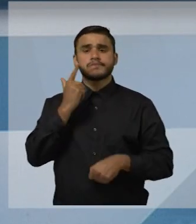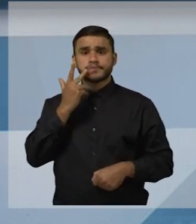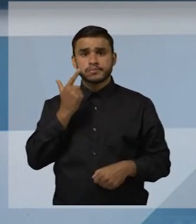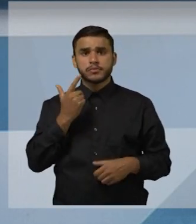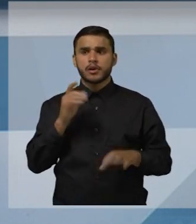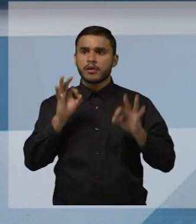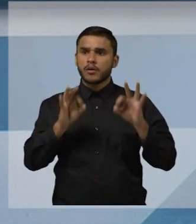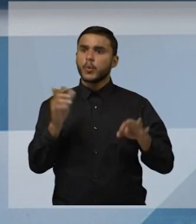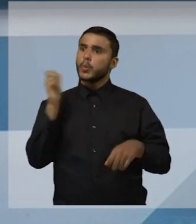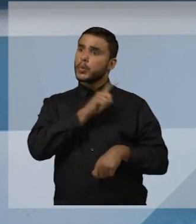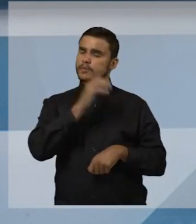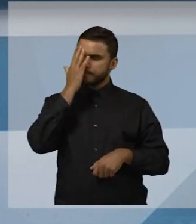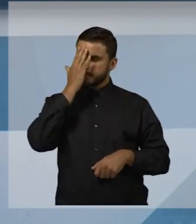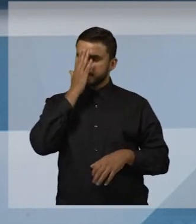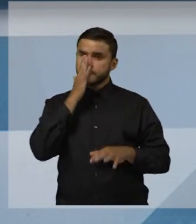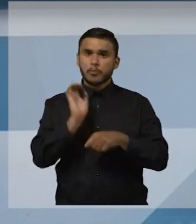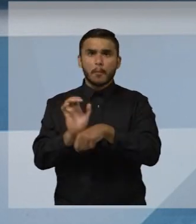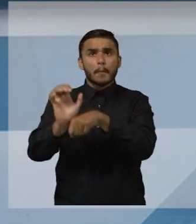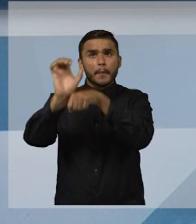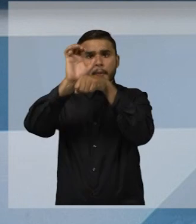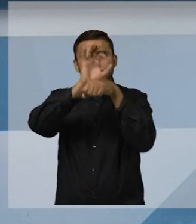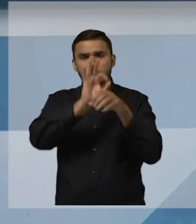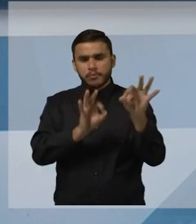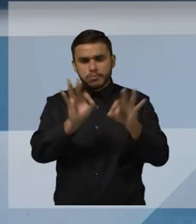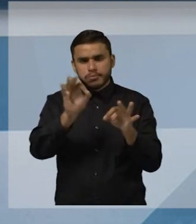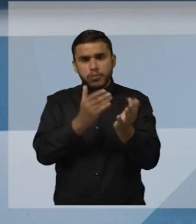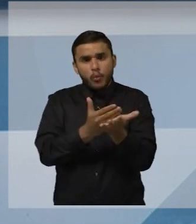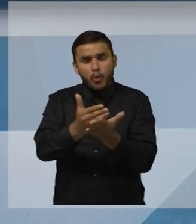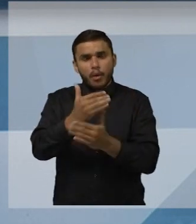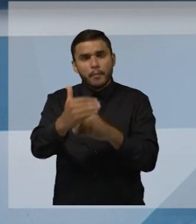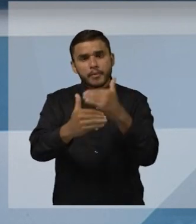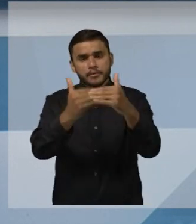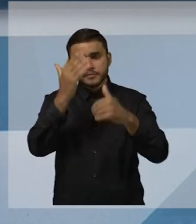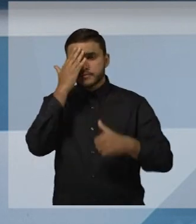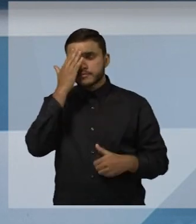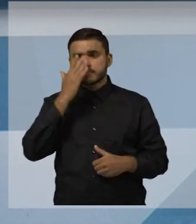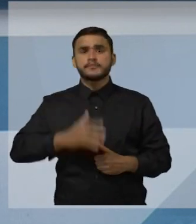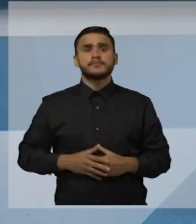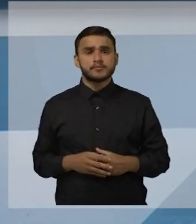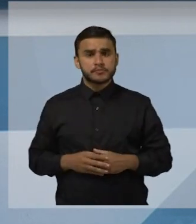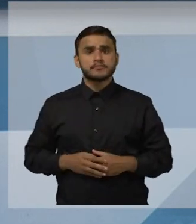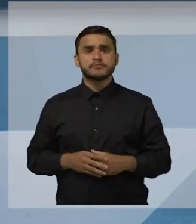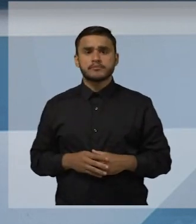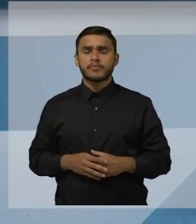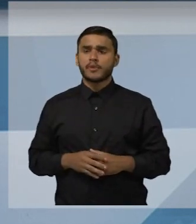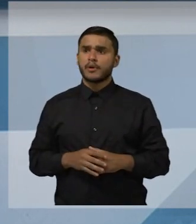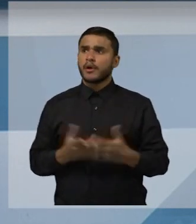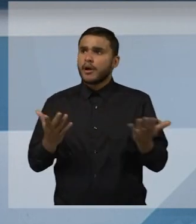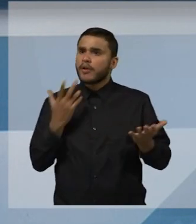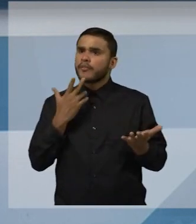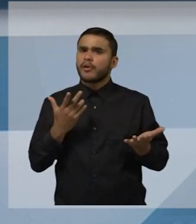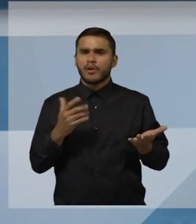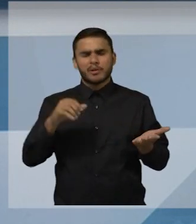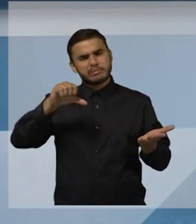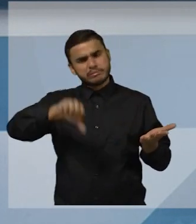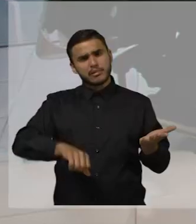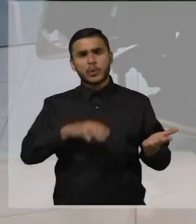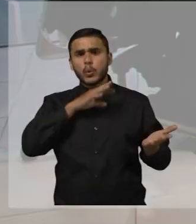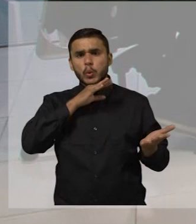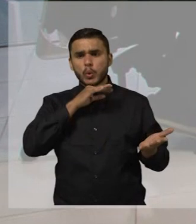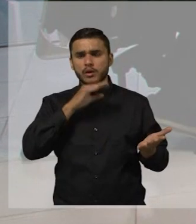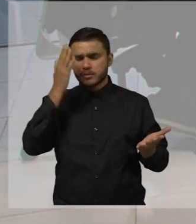de casa. Parte desse estágio de desenvolvimento que nós nos encontramos hoje, que ainda é muito baixo, mas só em